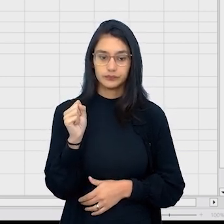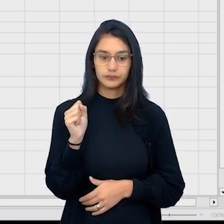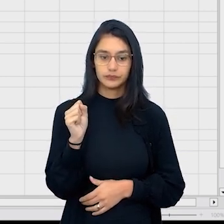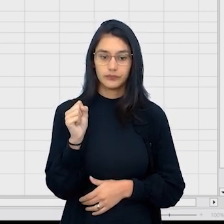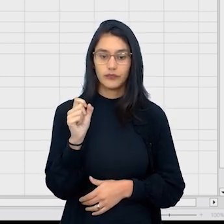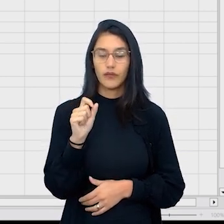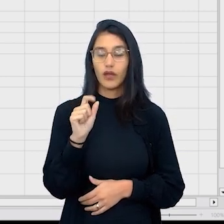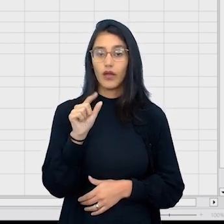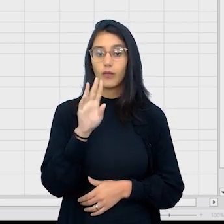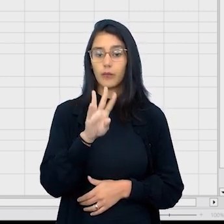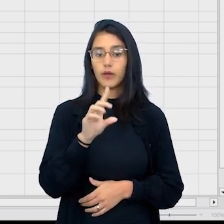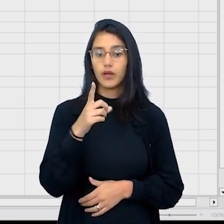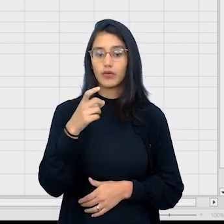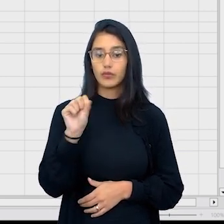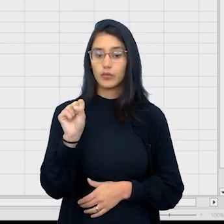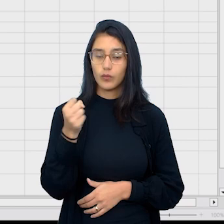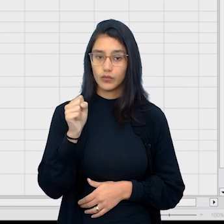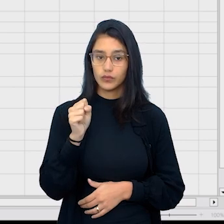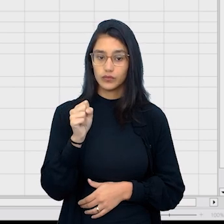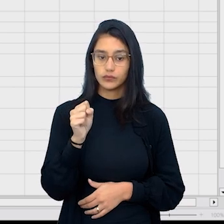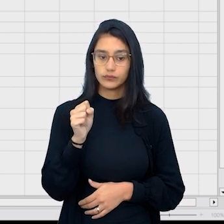Quem é o B18? O